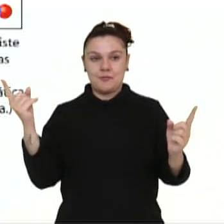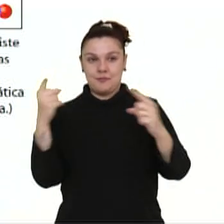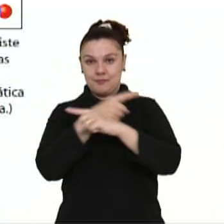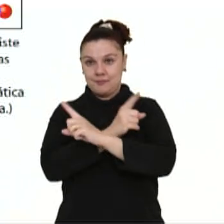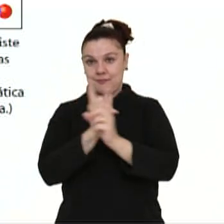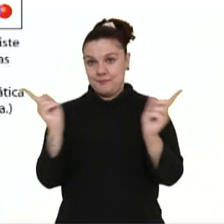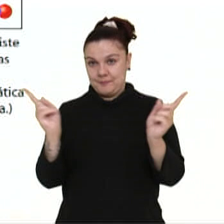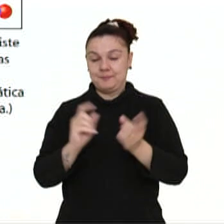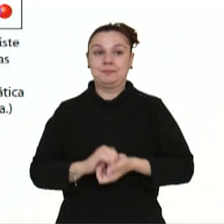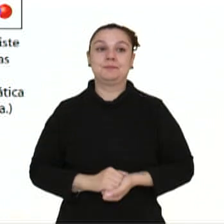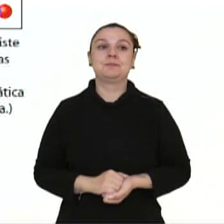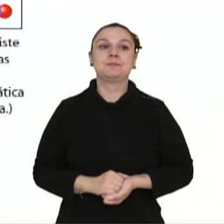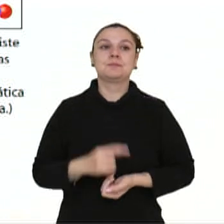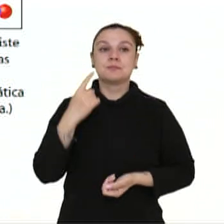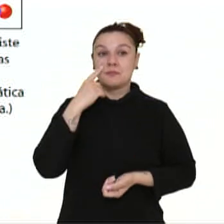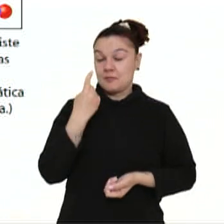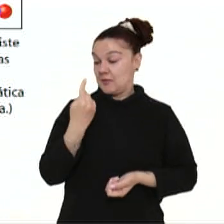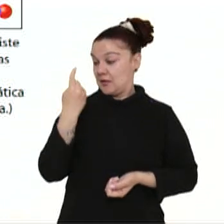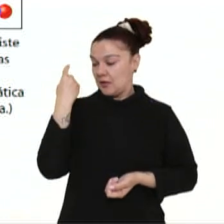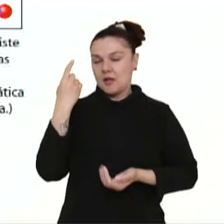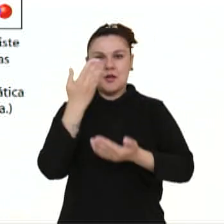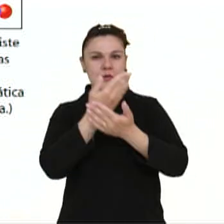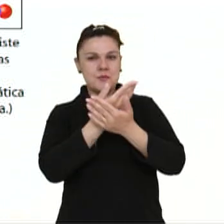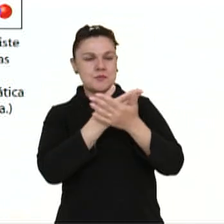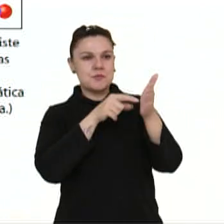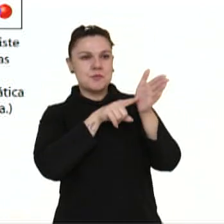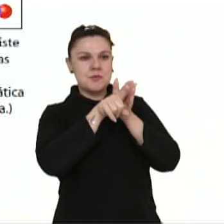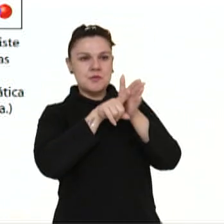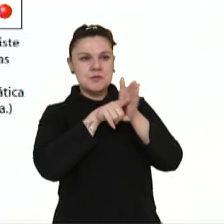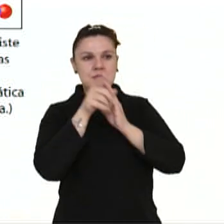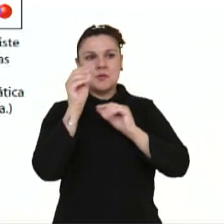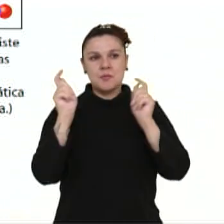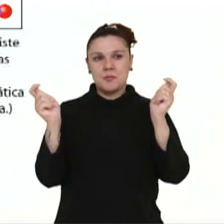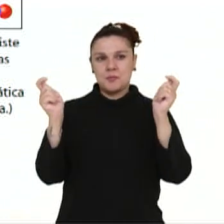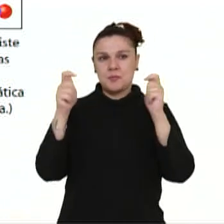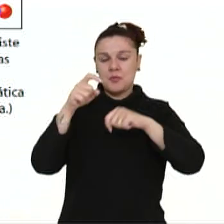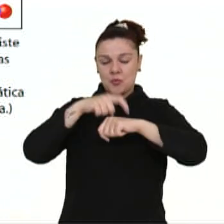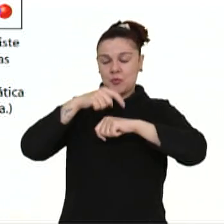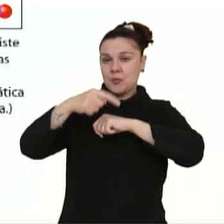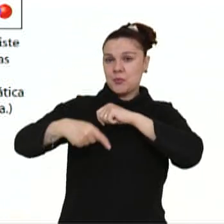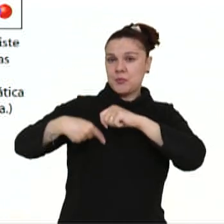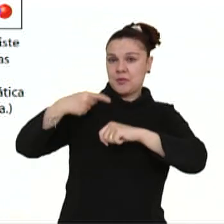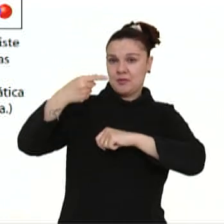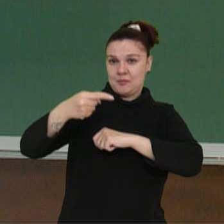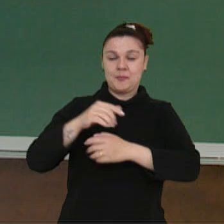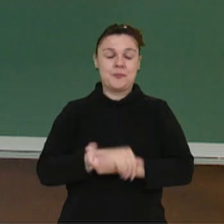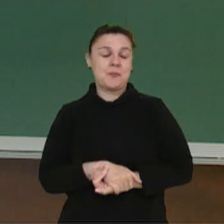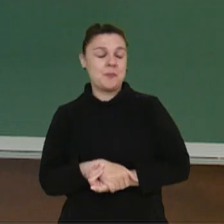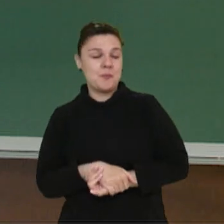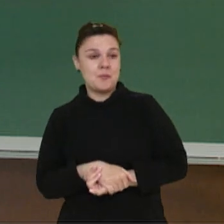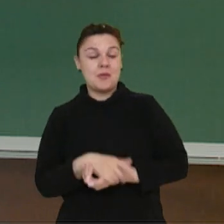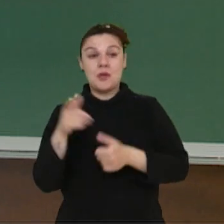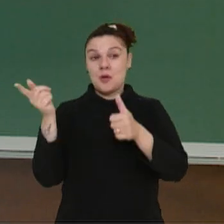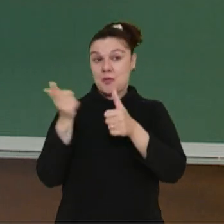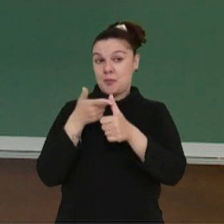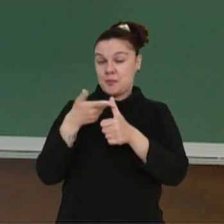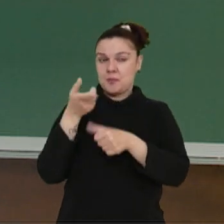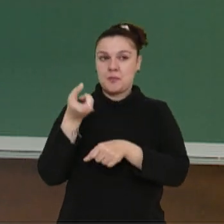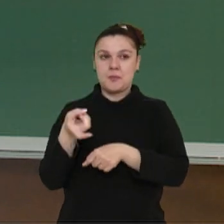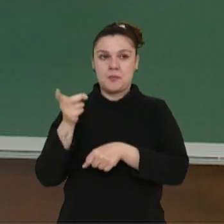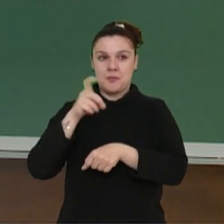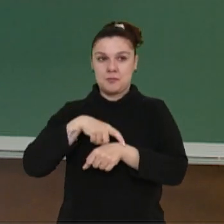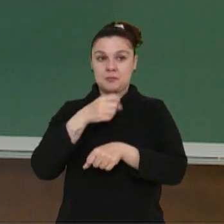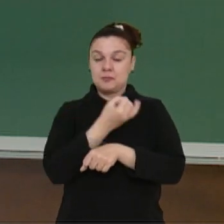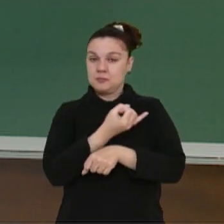reversível. E aí aqui é um estudo dessa reação com a passagem do tempo. Então olha só, então no primeiro instante,